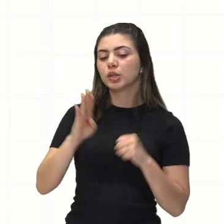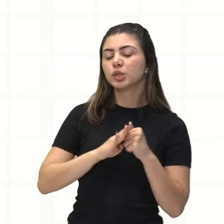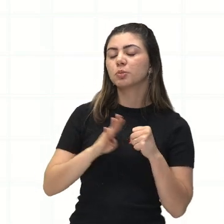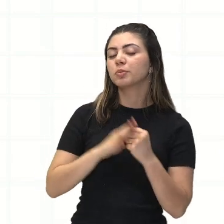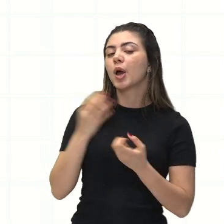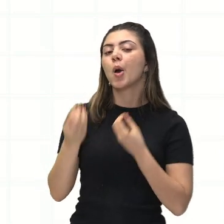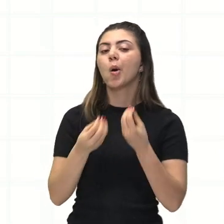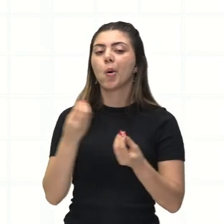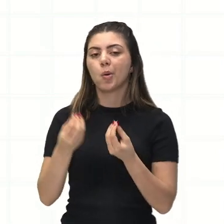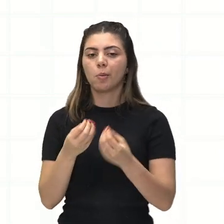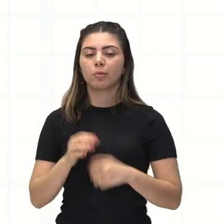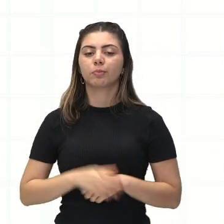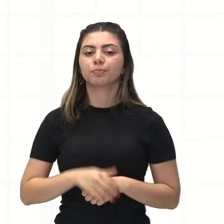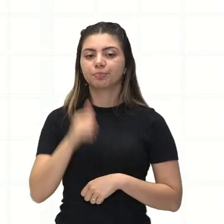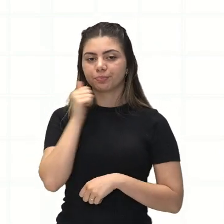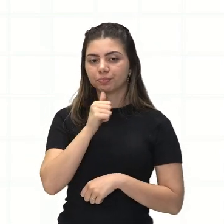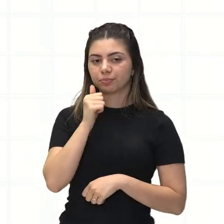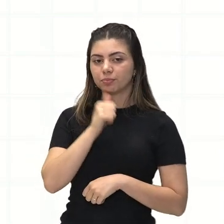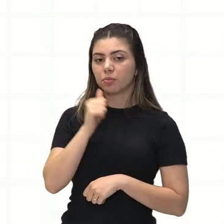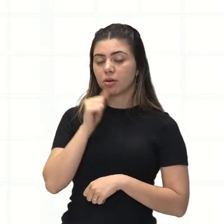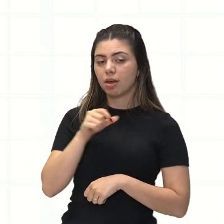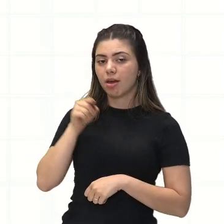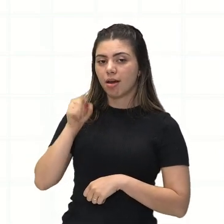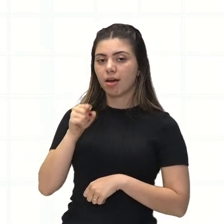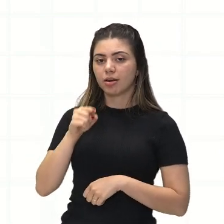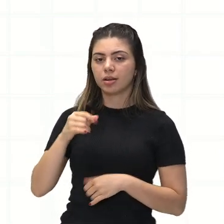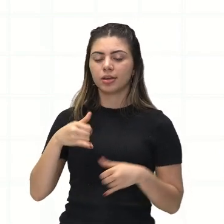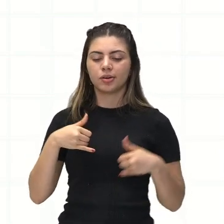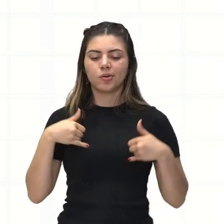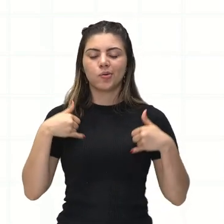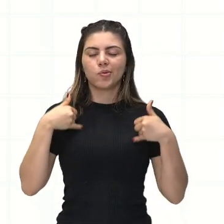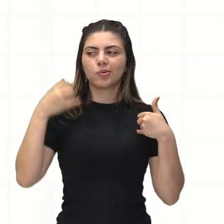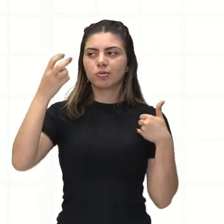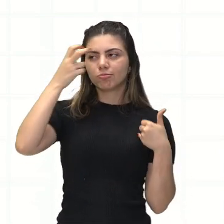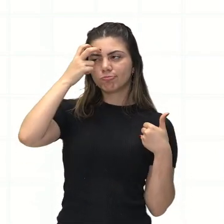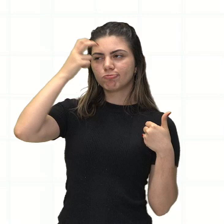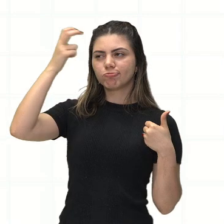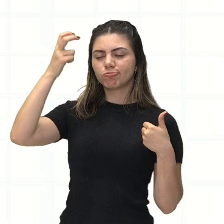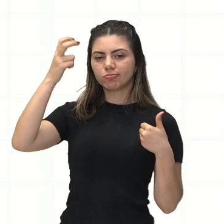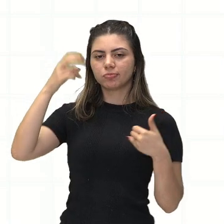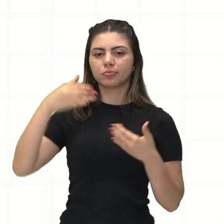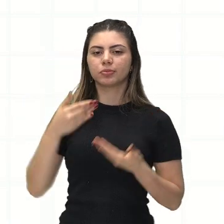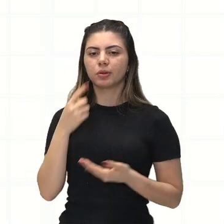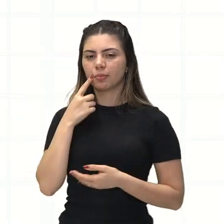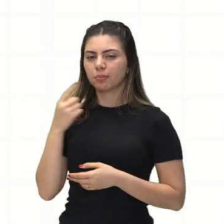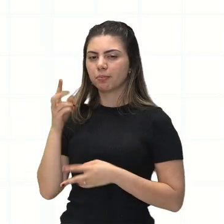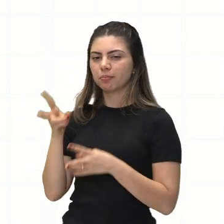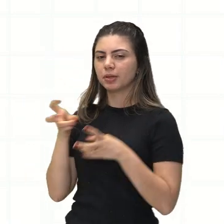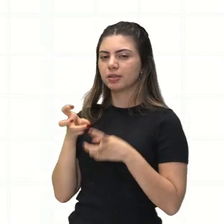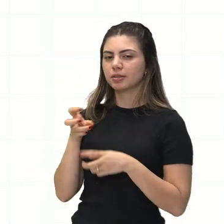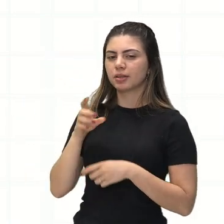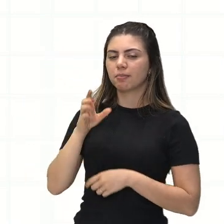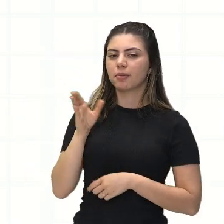acontece? Ela tinha orgulho da sua inteligência. E aí eu tenho aqui da sua